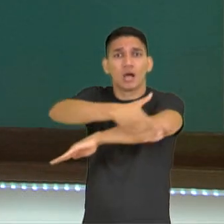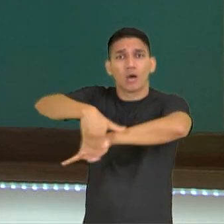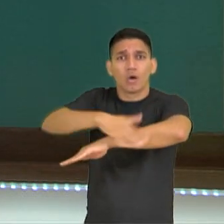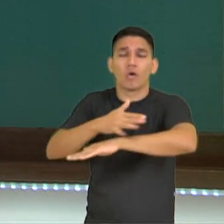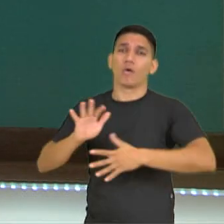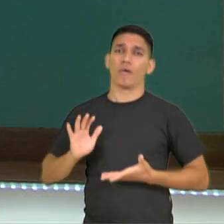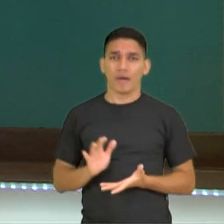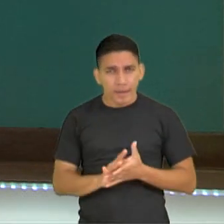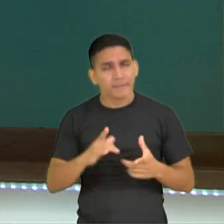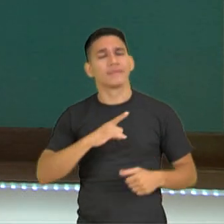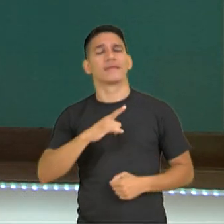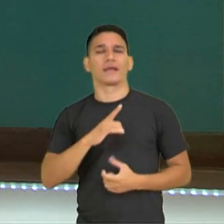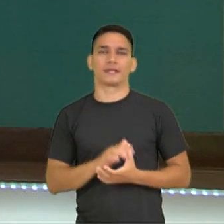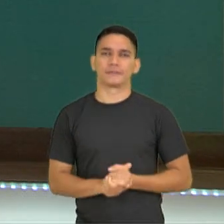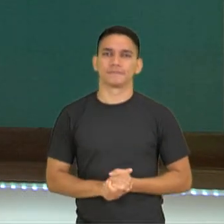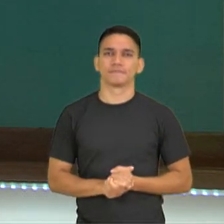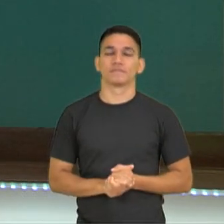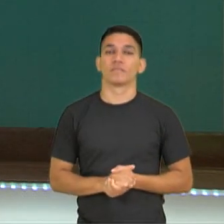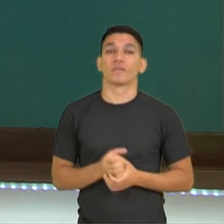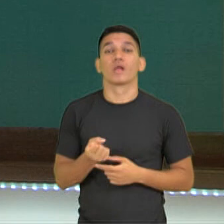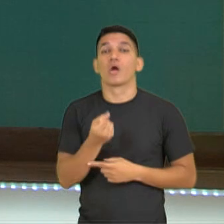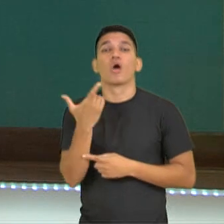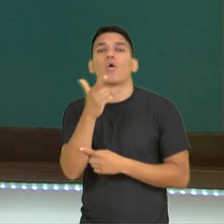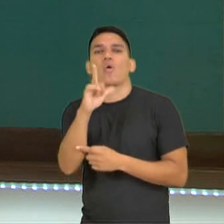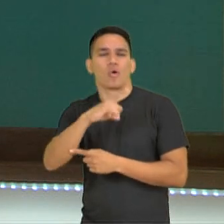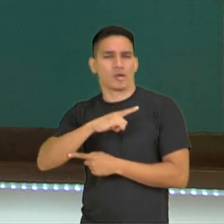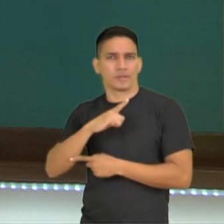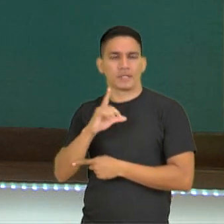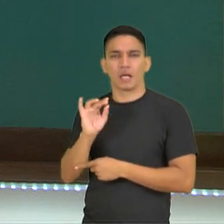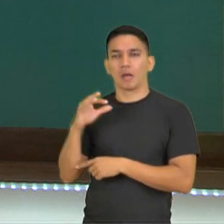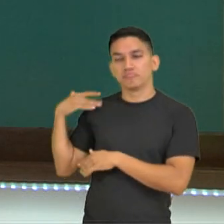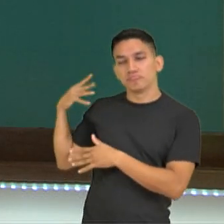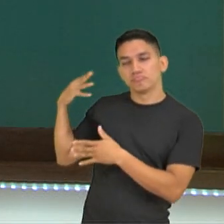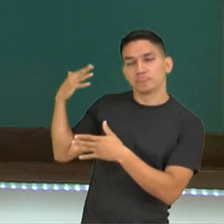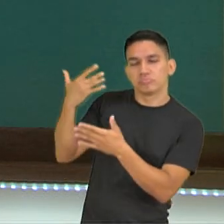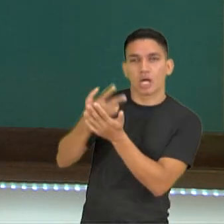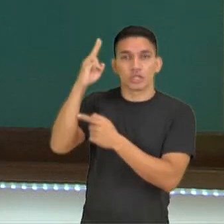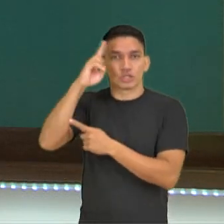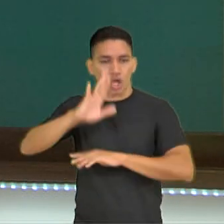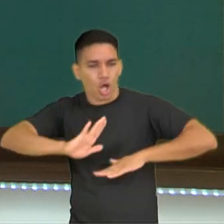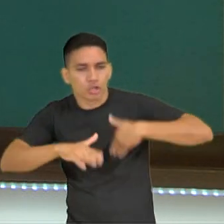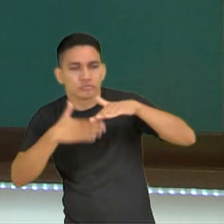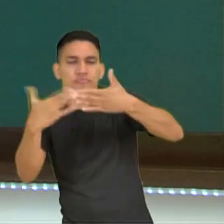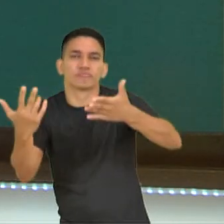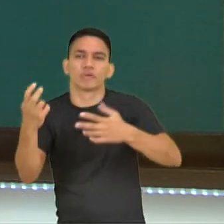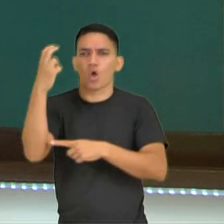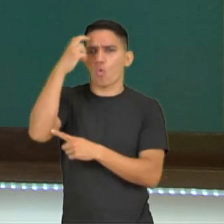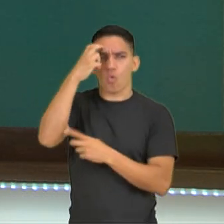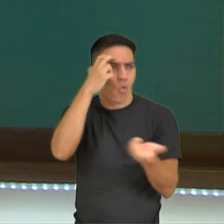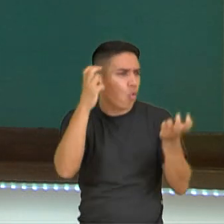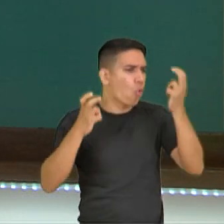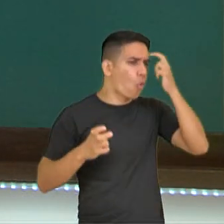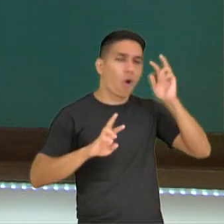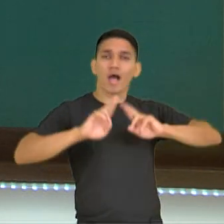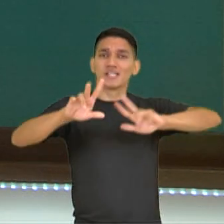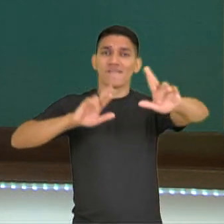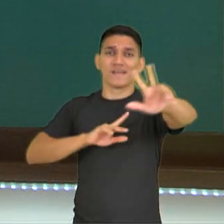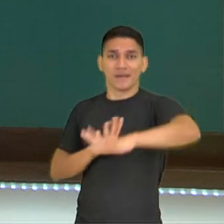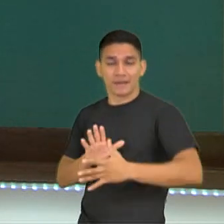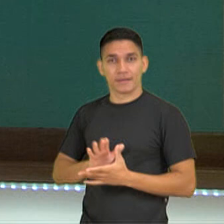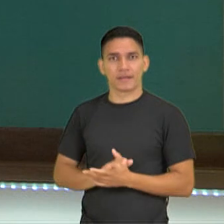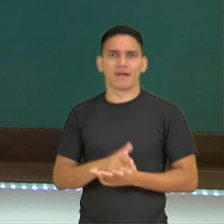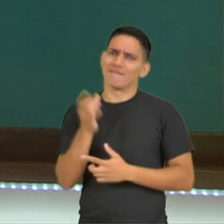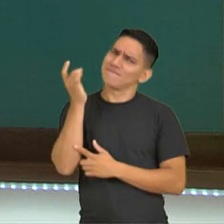break. Ela acompanha a evolução histórica de diferentes culturas. É muito fácil a gente